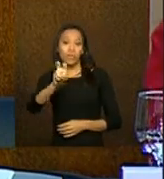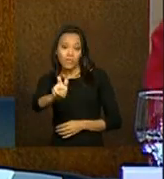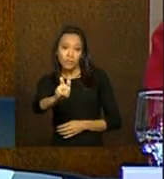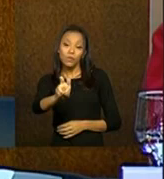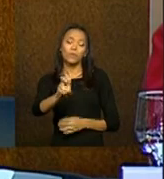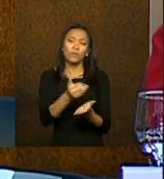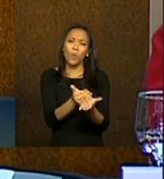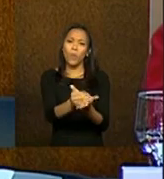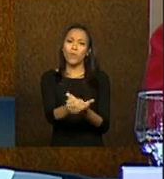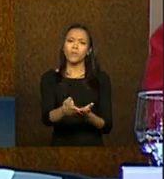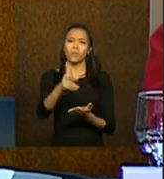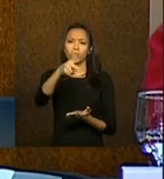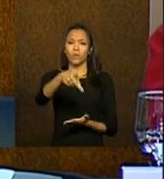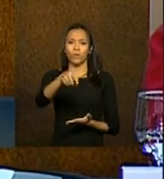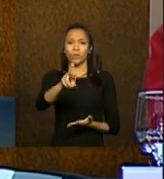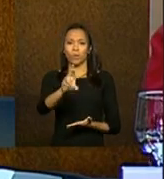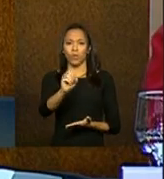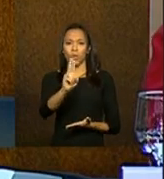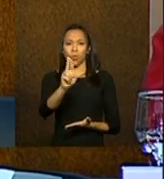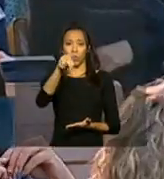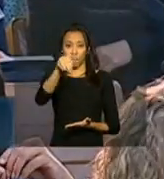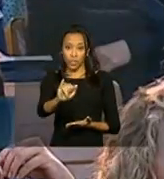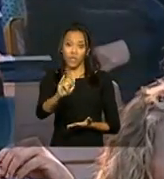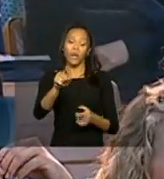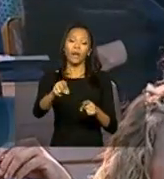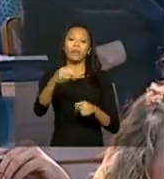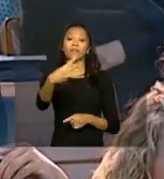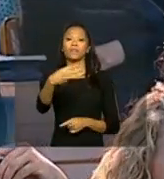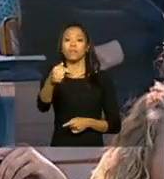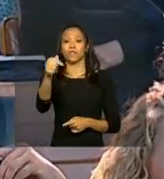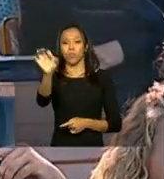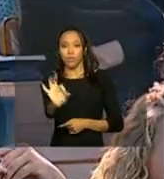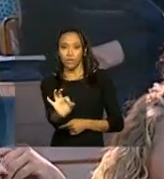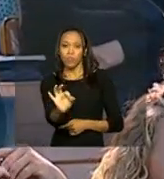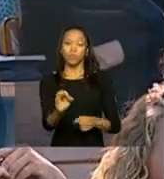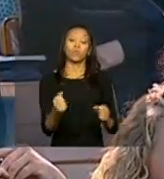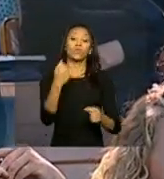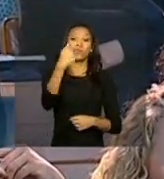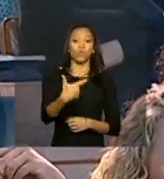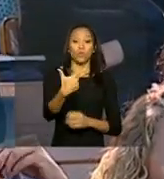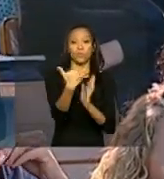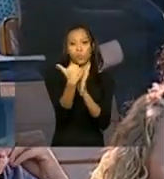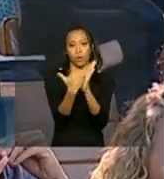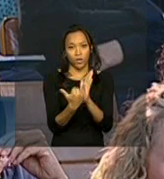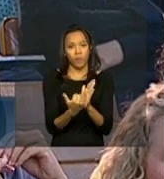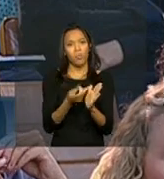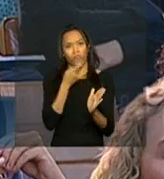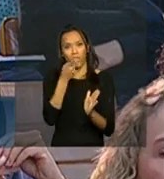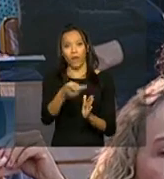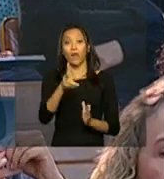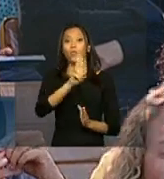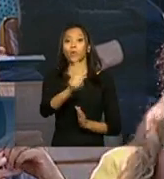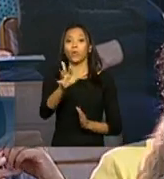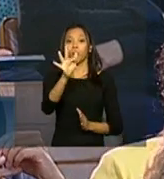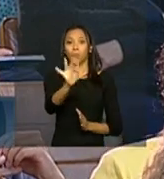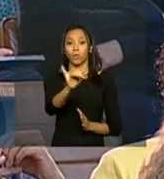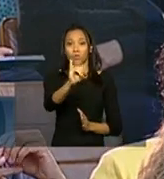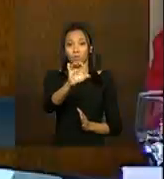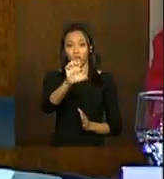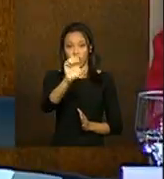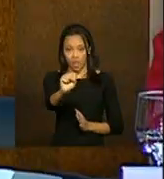início do PROU, eram 37%. No segundo programa que eu queria citar é o FIES.